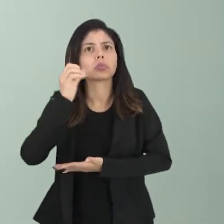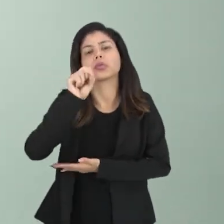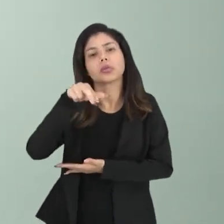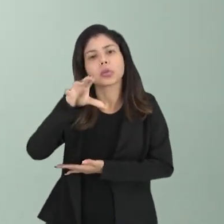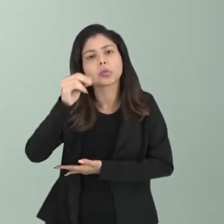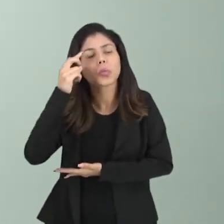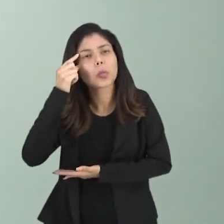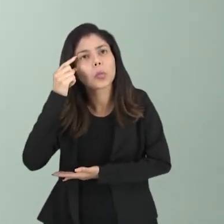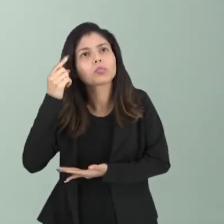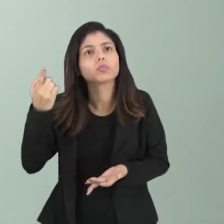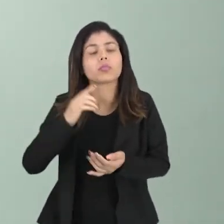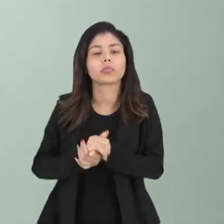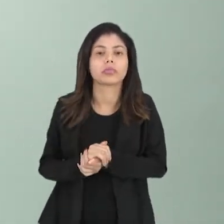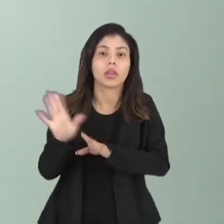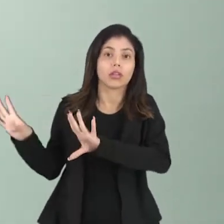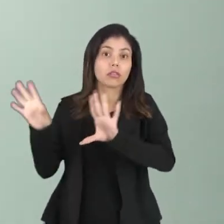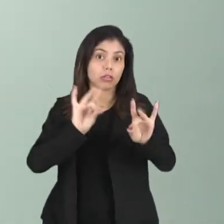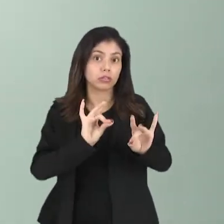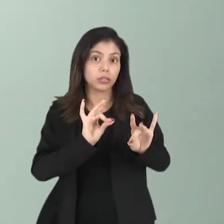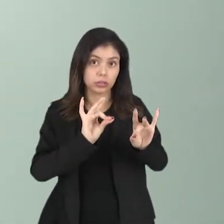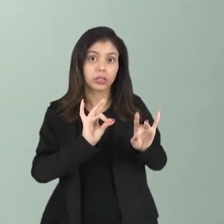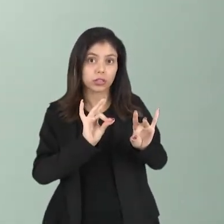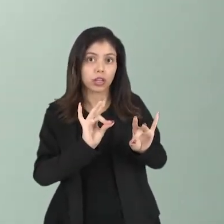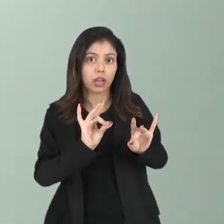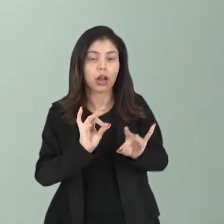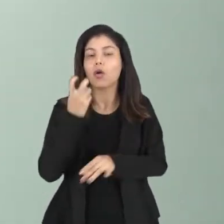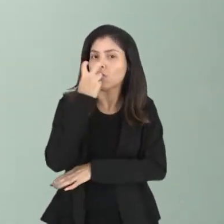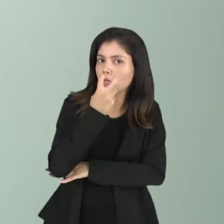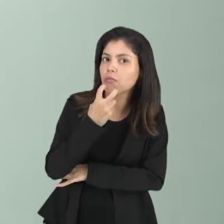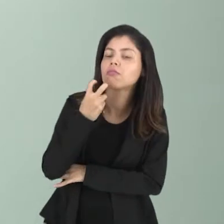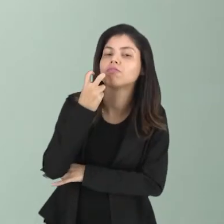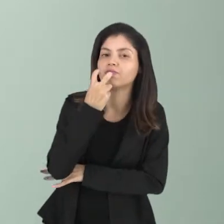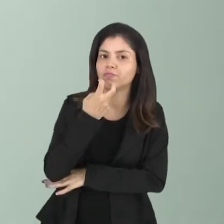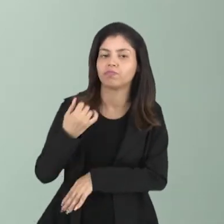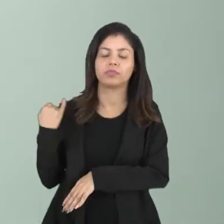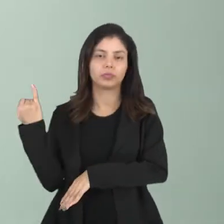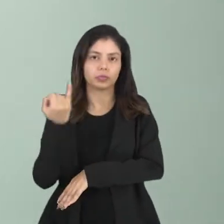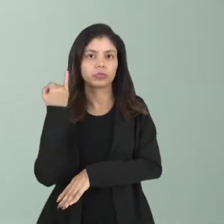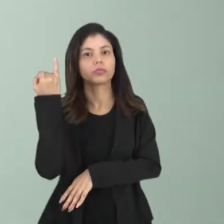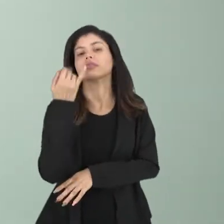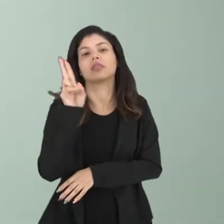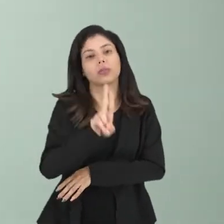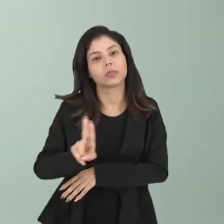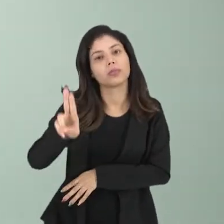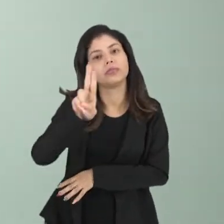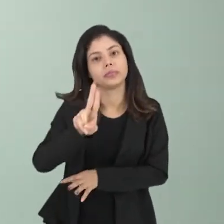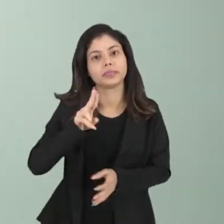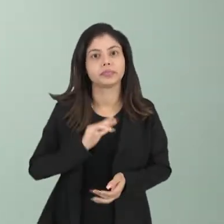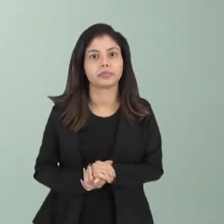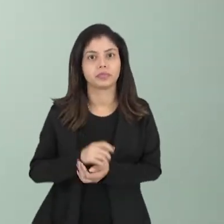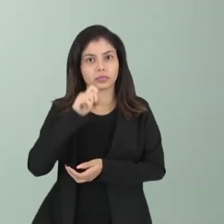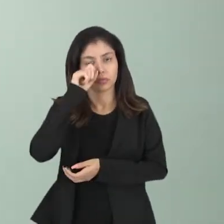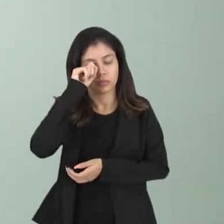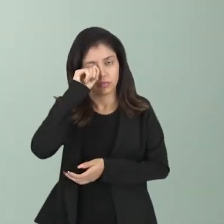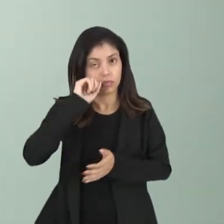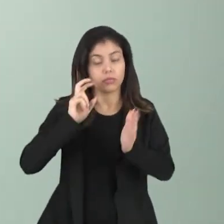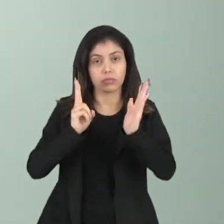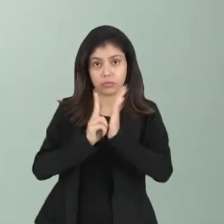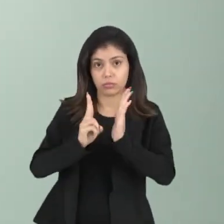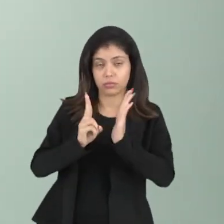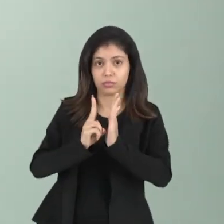o conhecimento trazido de forma oral, principalmente ela é usada nas tribos,